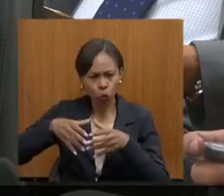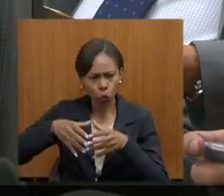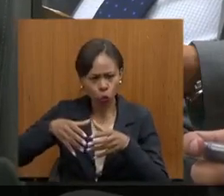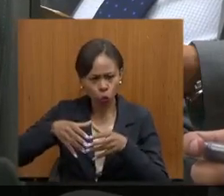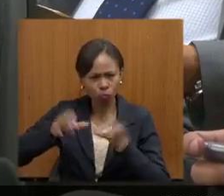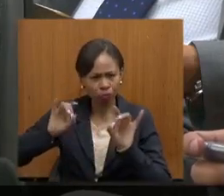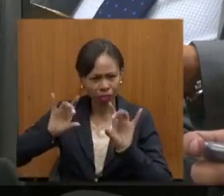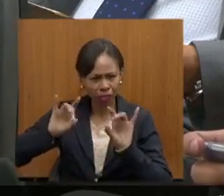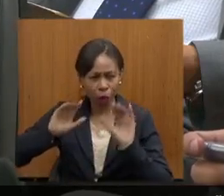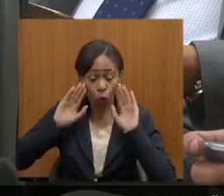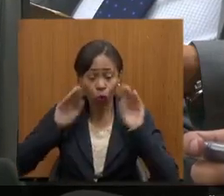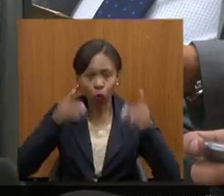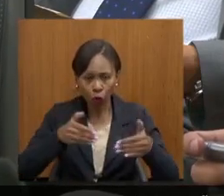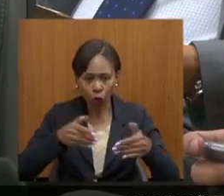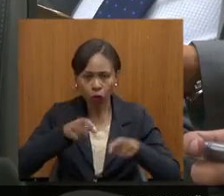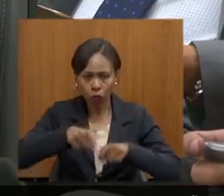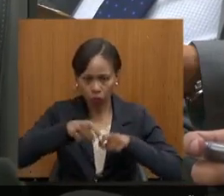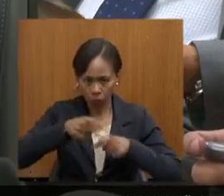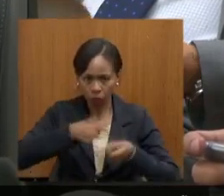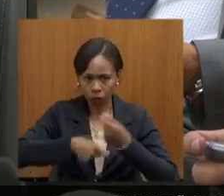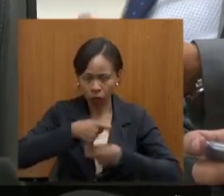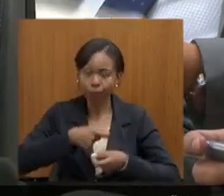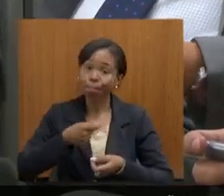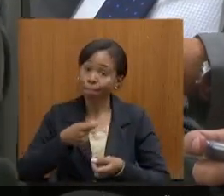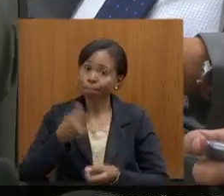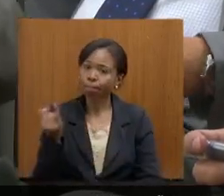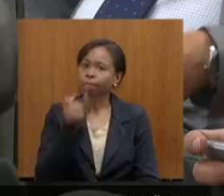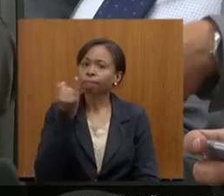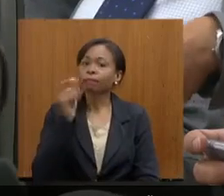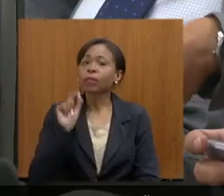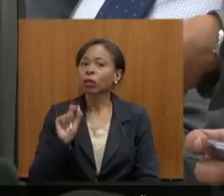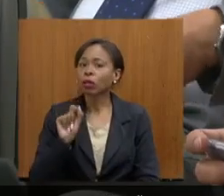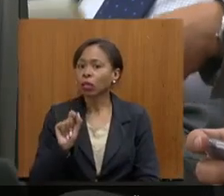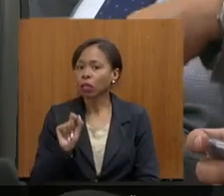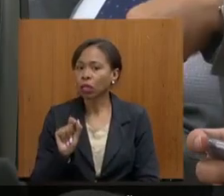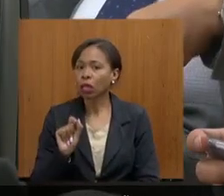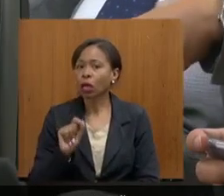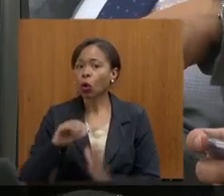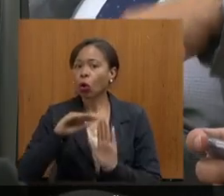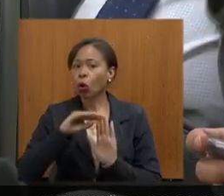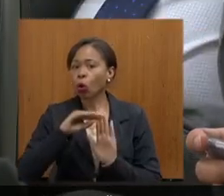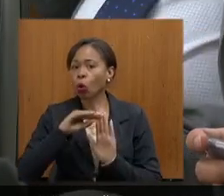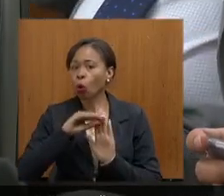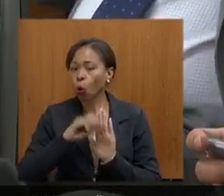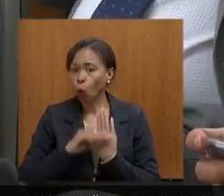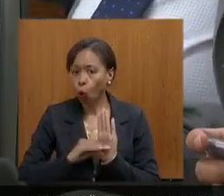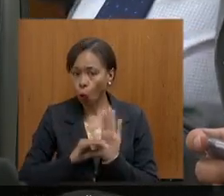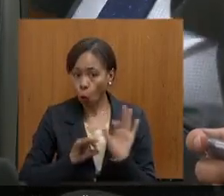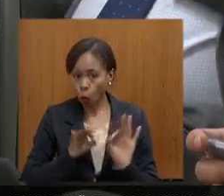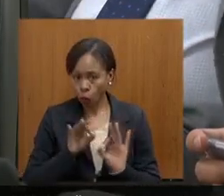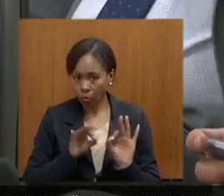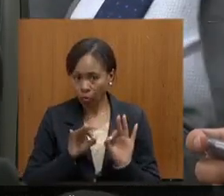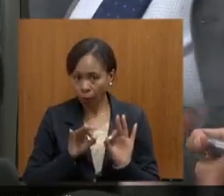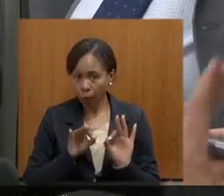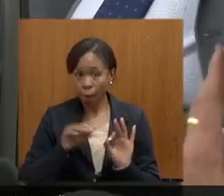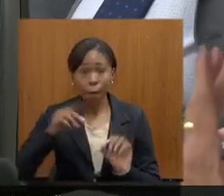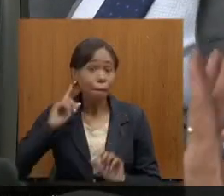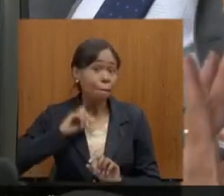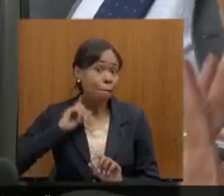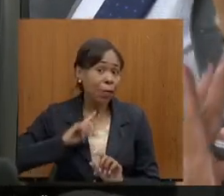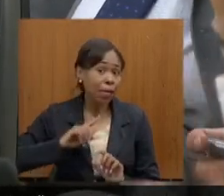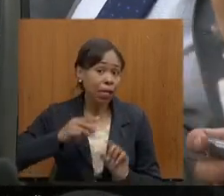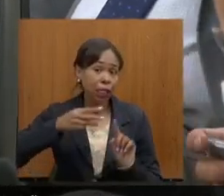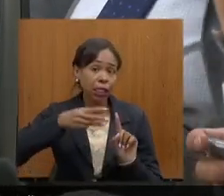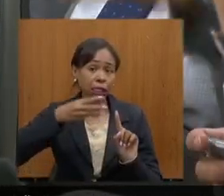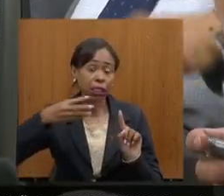O agronegócio é importante a gente comentar aqui o programa Minas trifásico ele